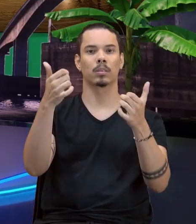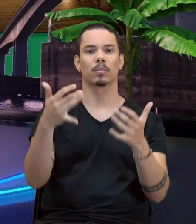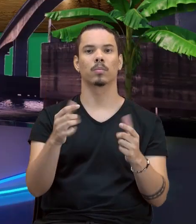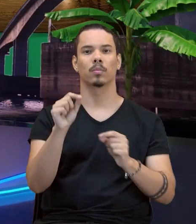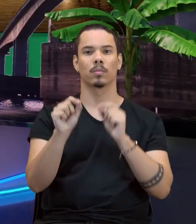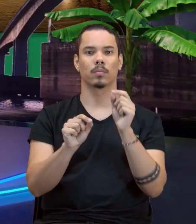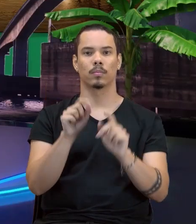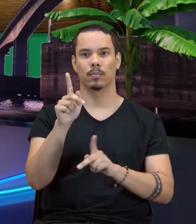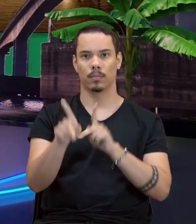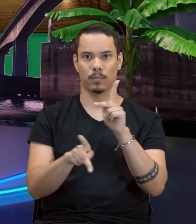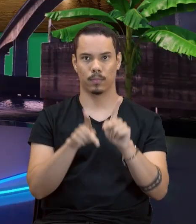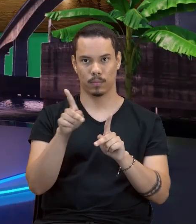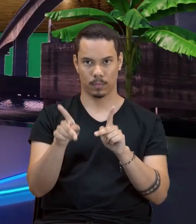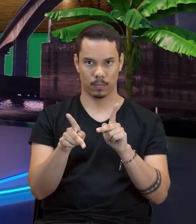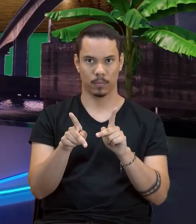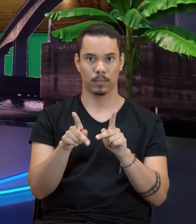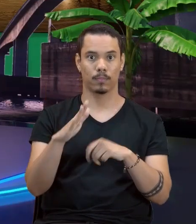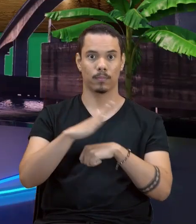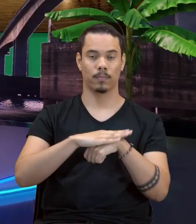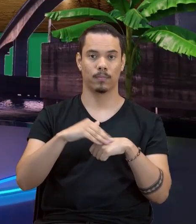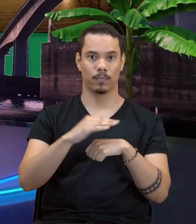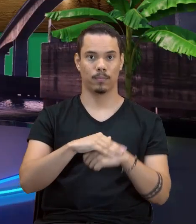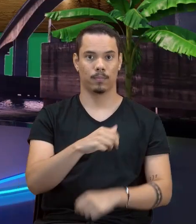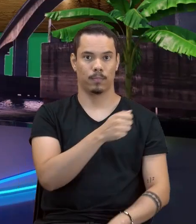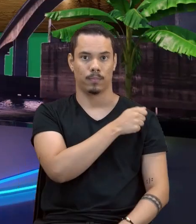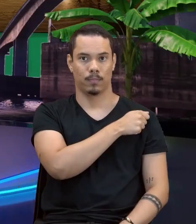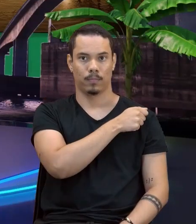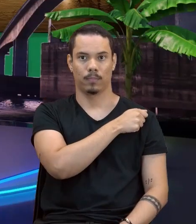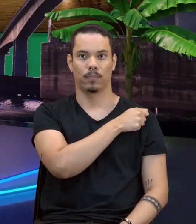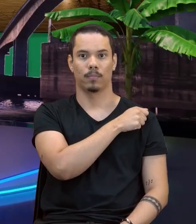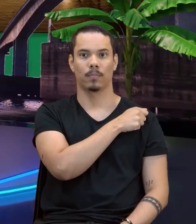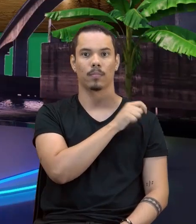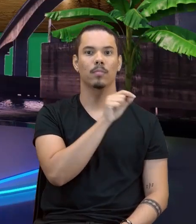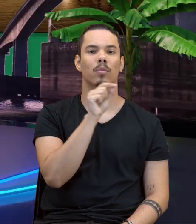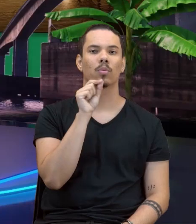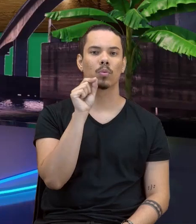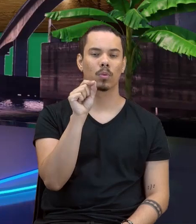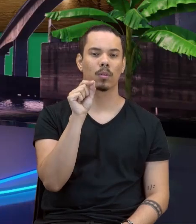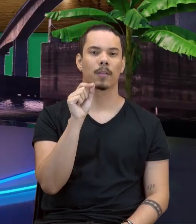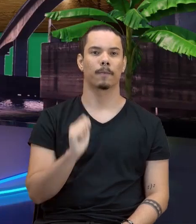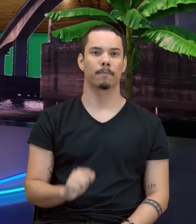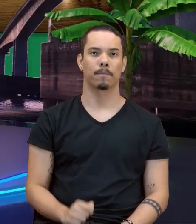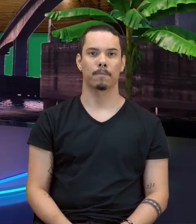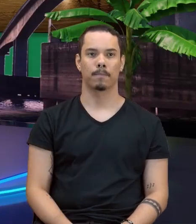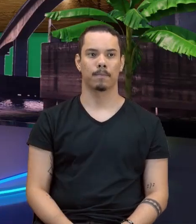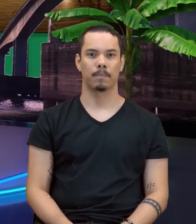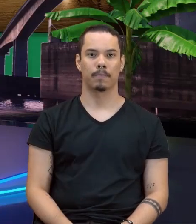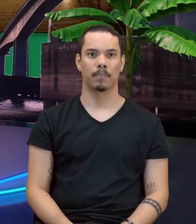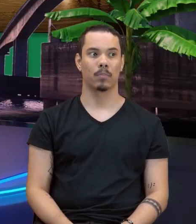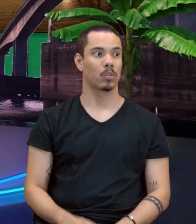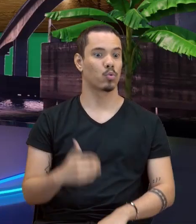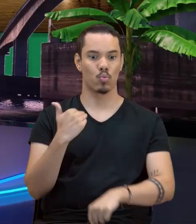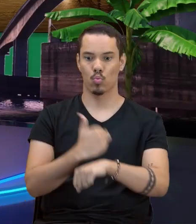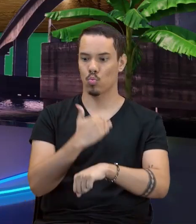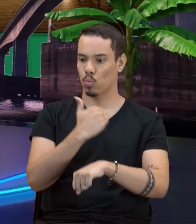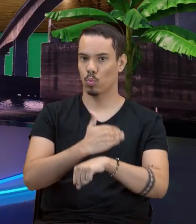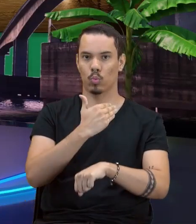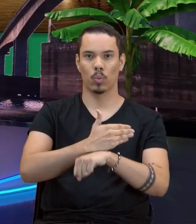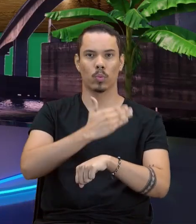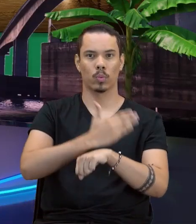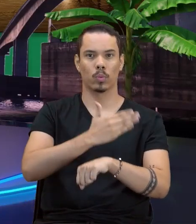garotada, para esses nossos queridos alunos, que a todo momento você sempre